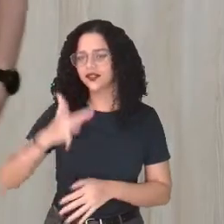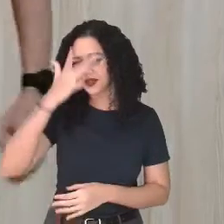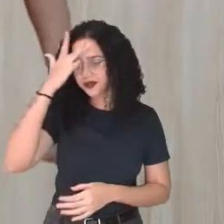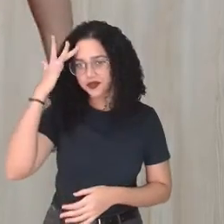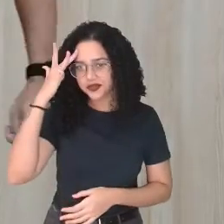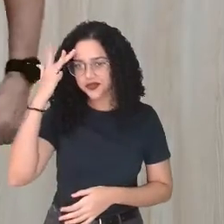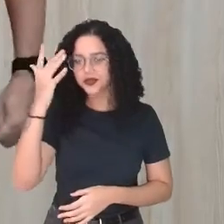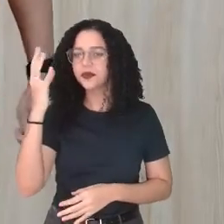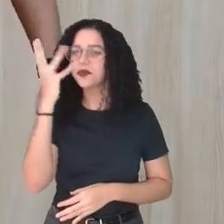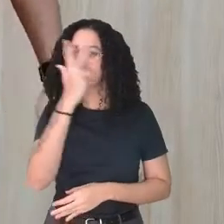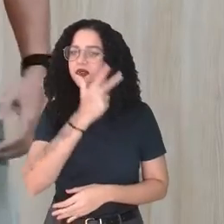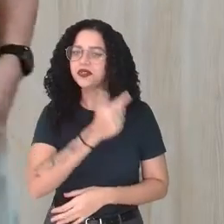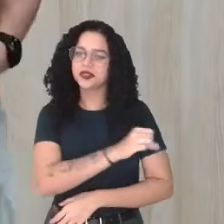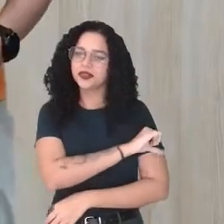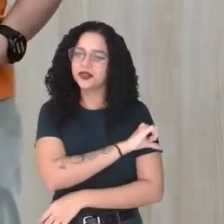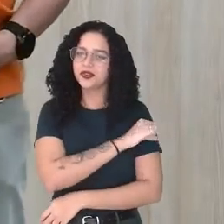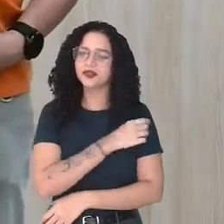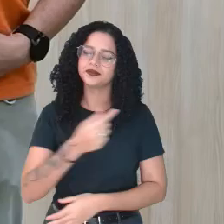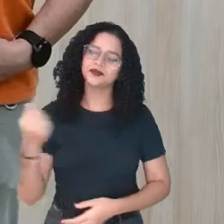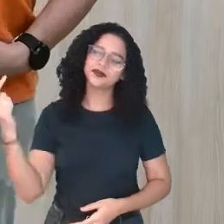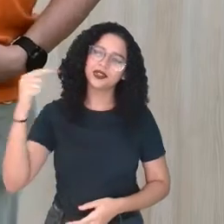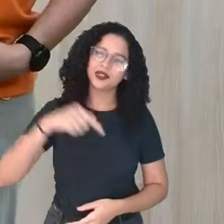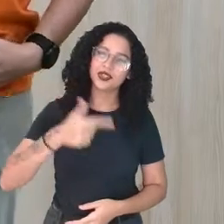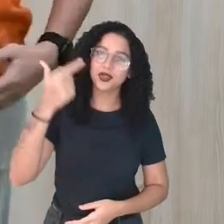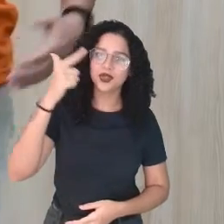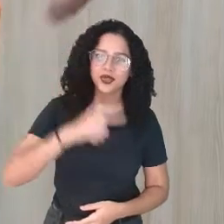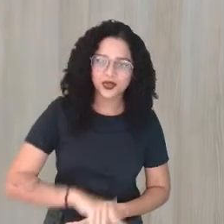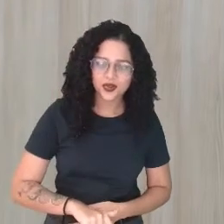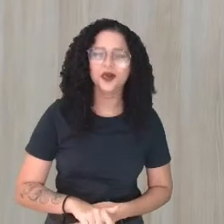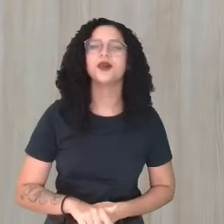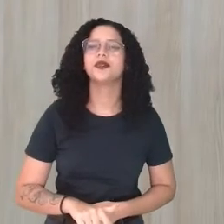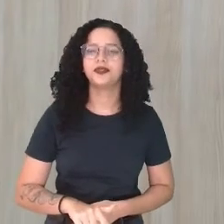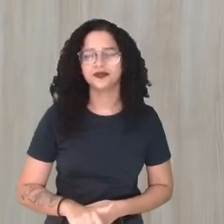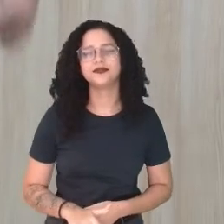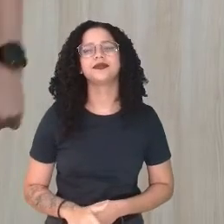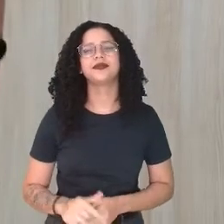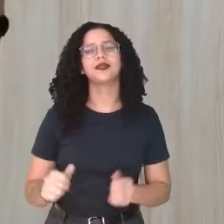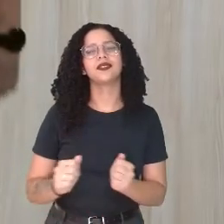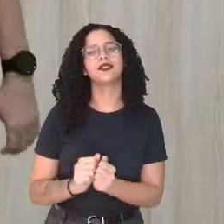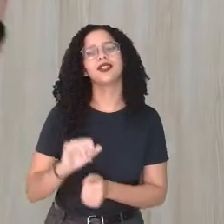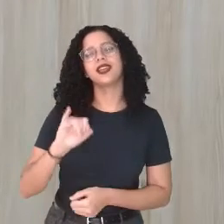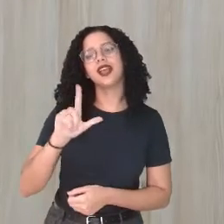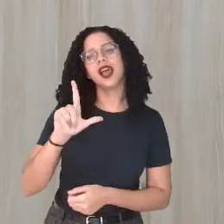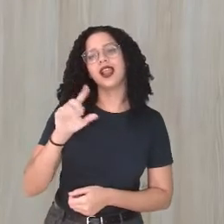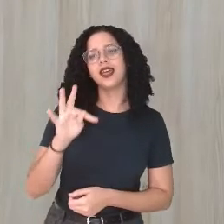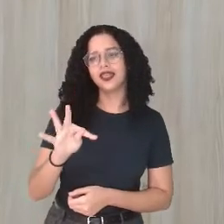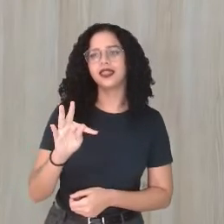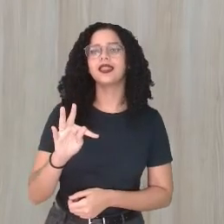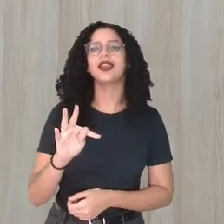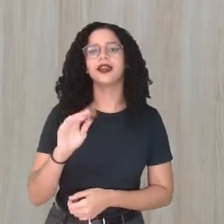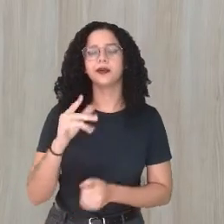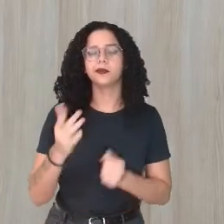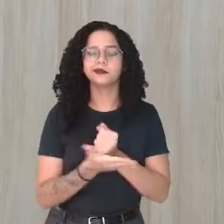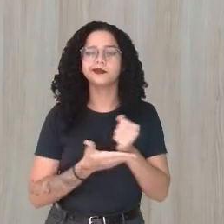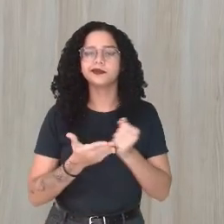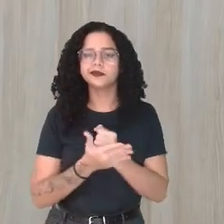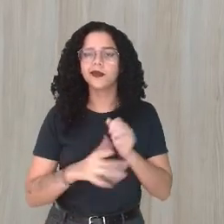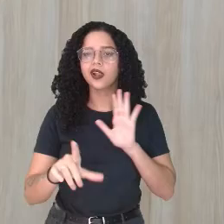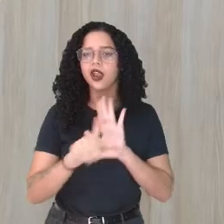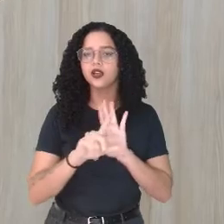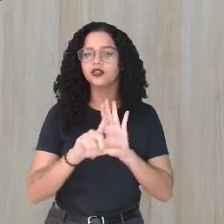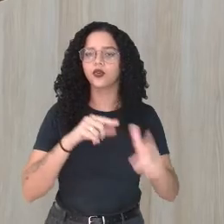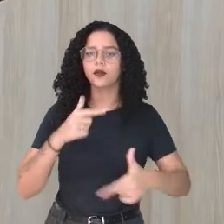Povo bonito do nono ano, estamos aqui de volta mais uma vez com o ILT, Introdução à Legislação Trabalhista.